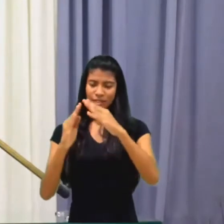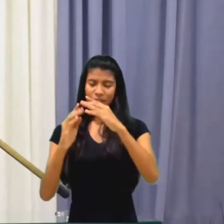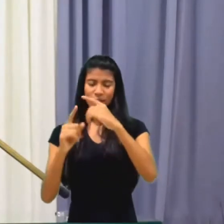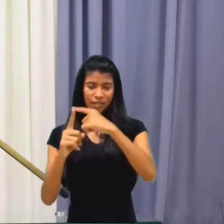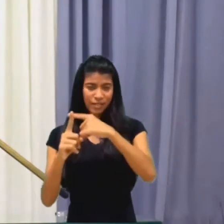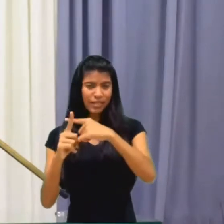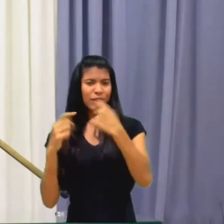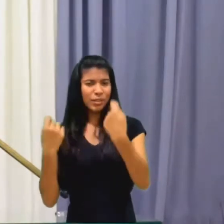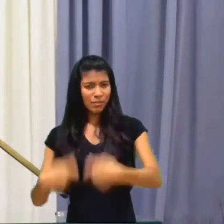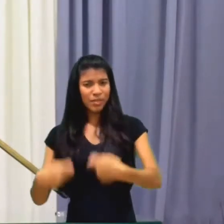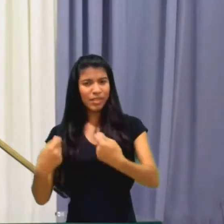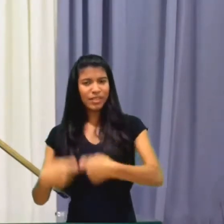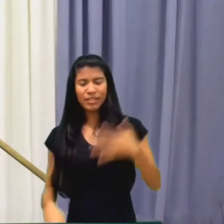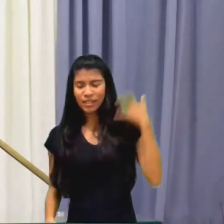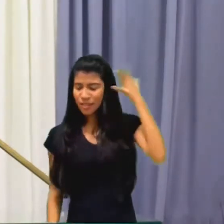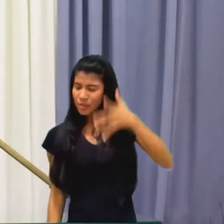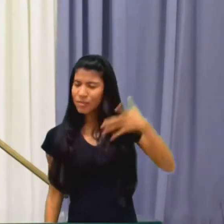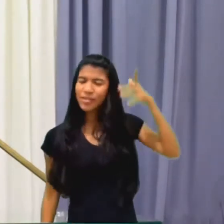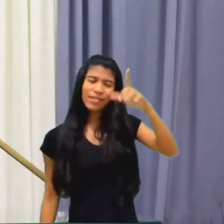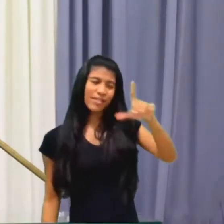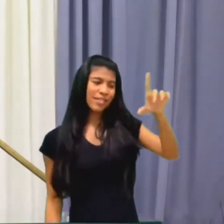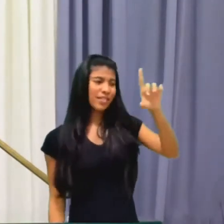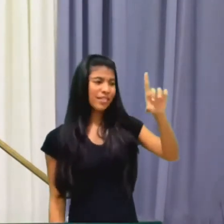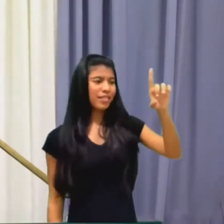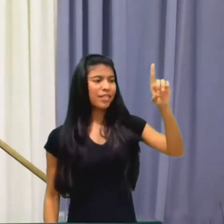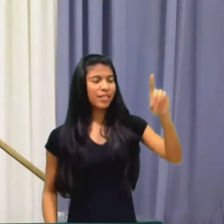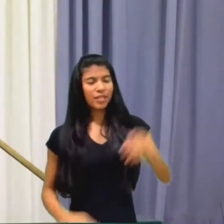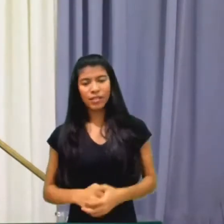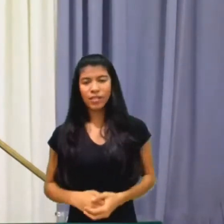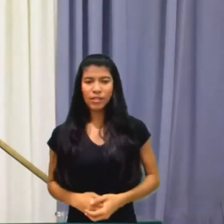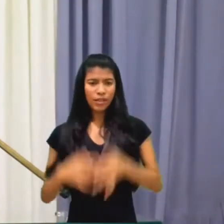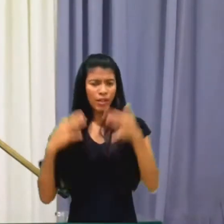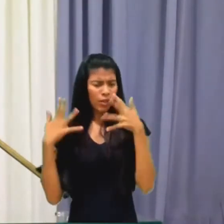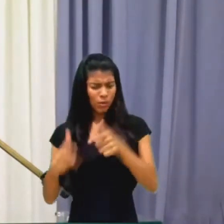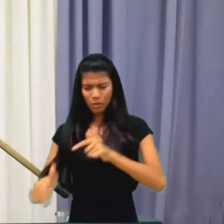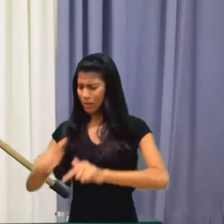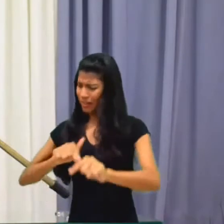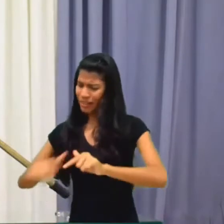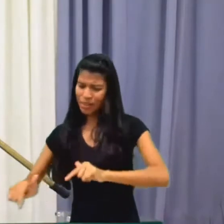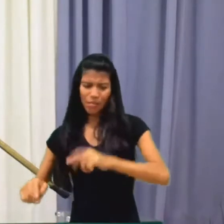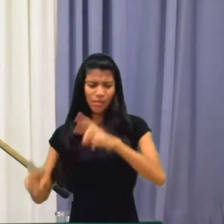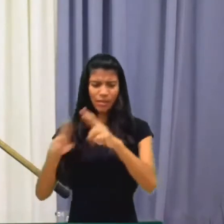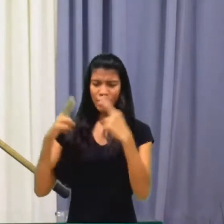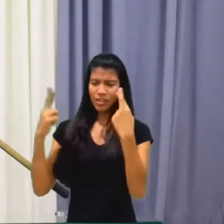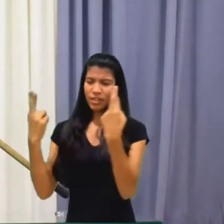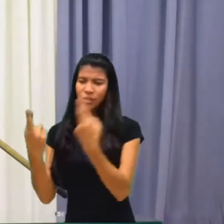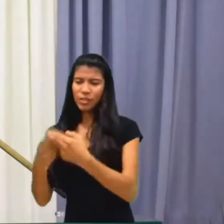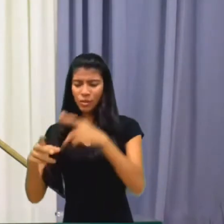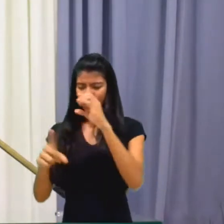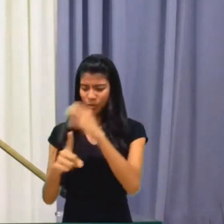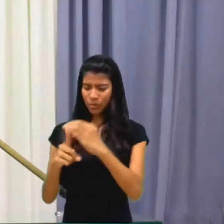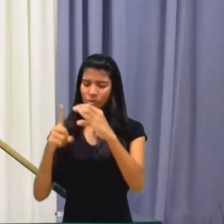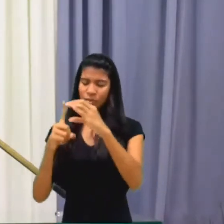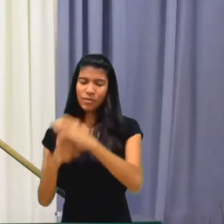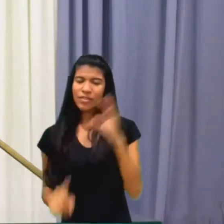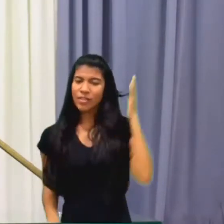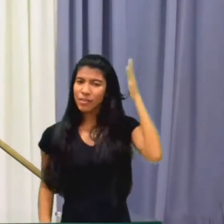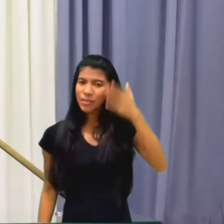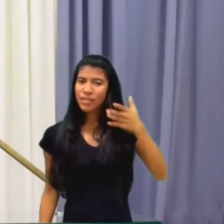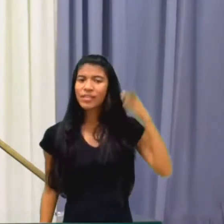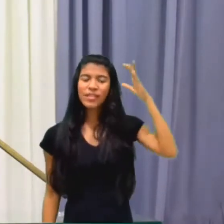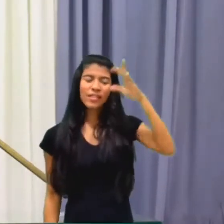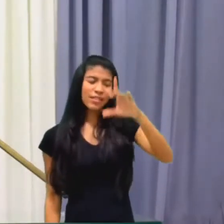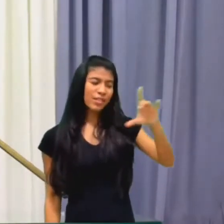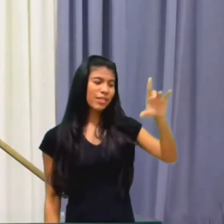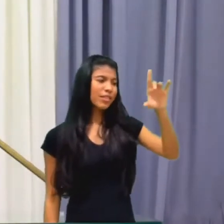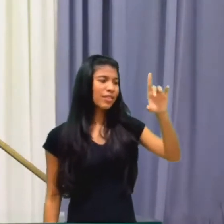Deus em todo trabalho, em toda reunião, em todo culto, em todo ensaio. A presença de